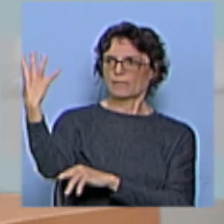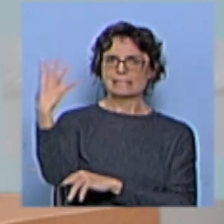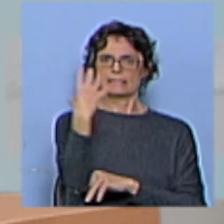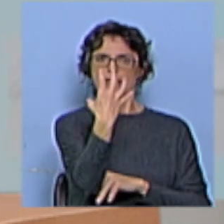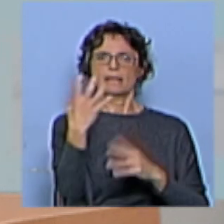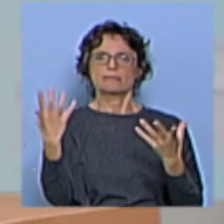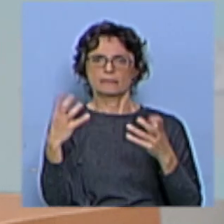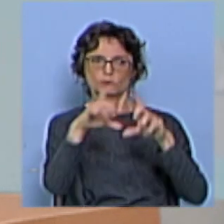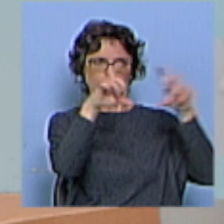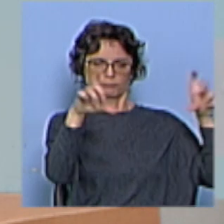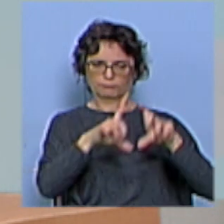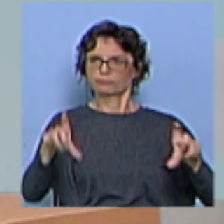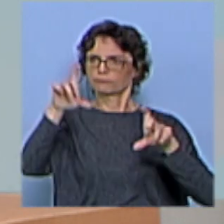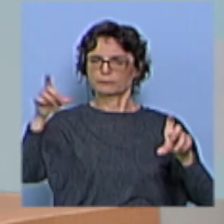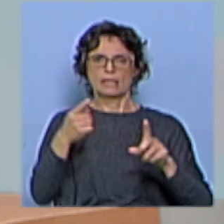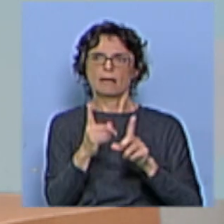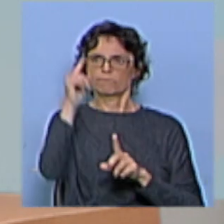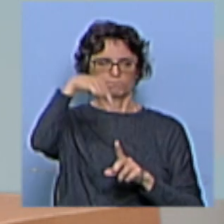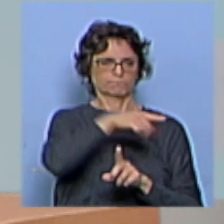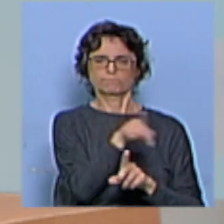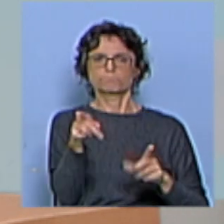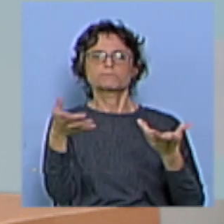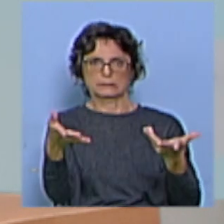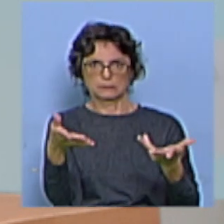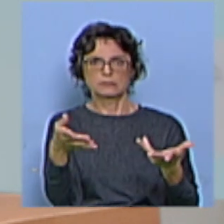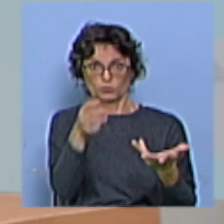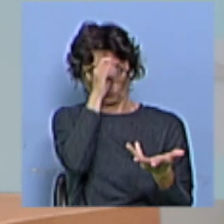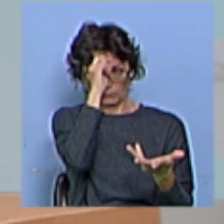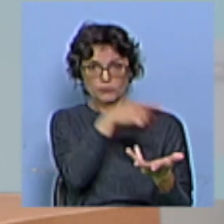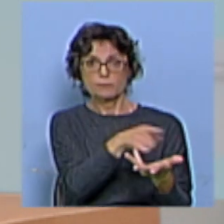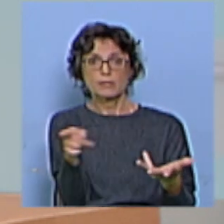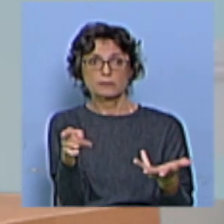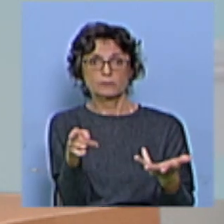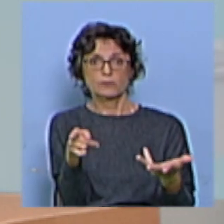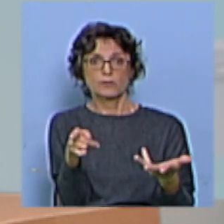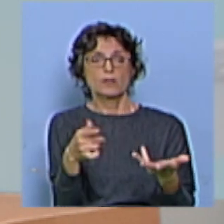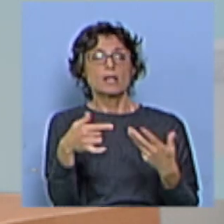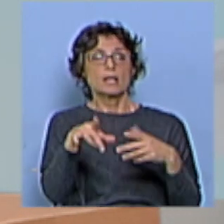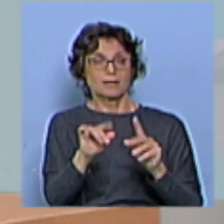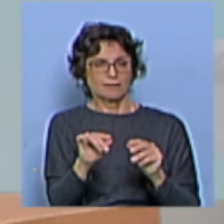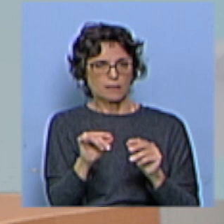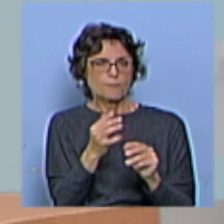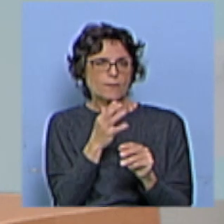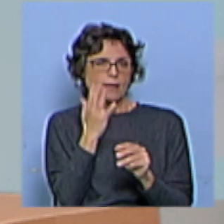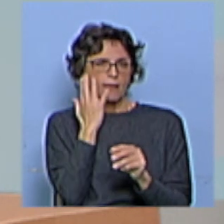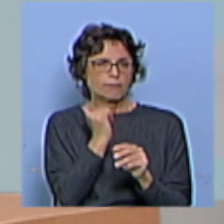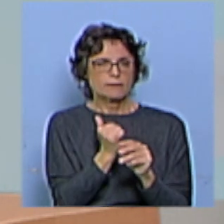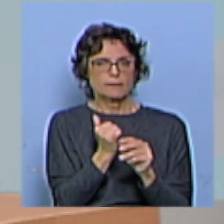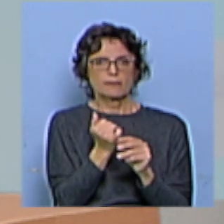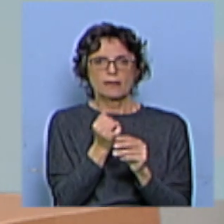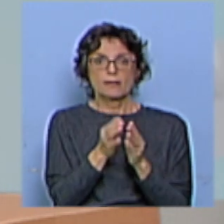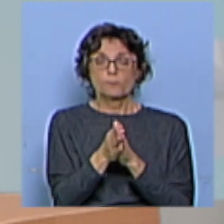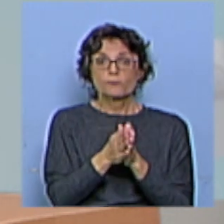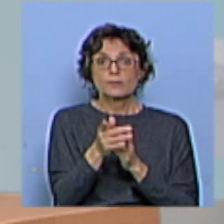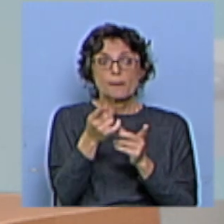necessários à realização destes percursos, passando inclusivamente pela própria requalificação material e imaterial deste património, o que é